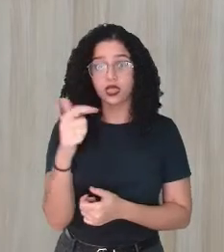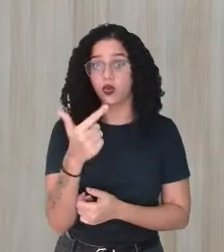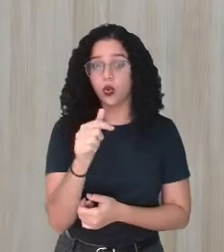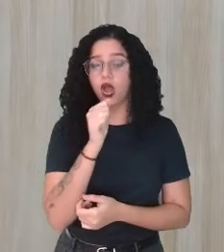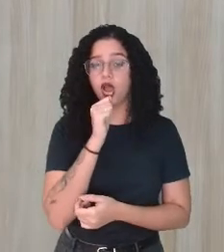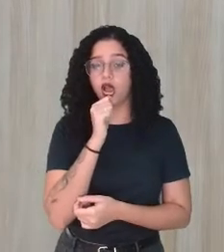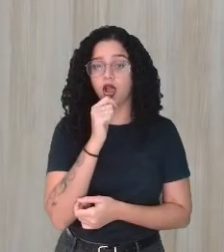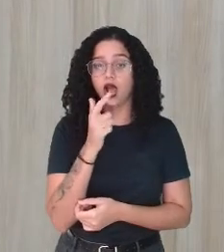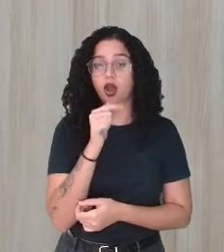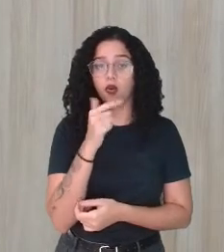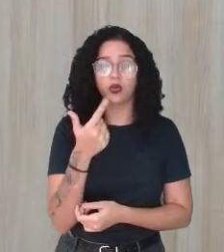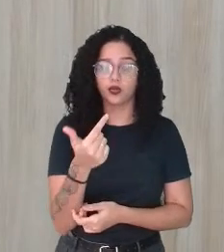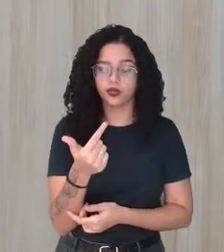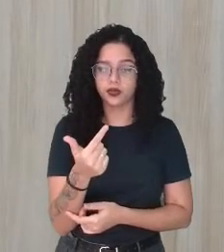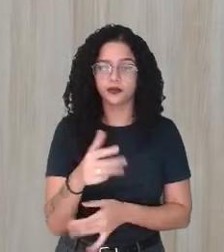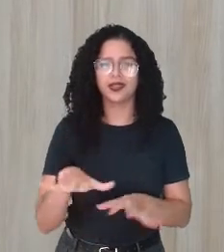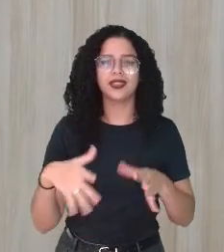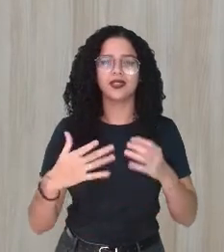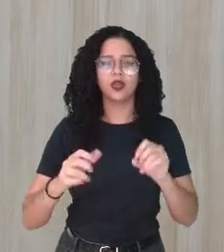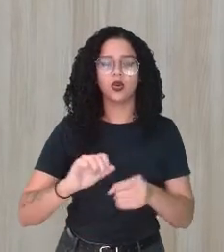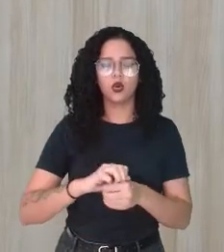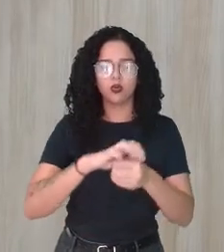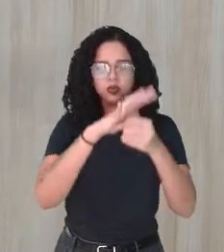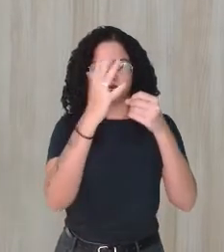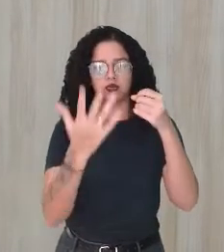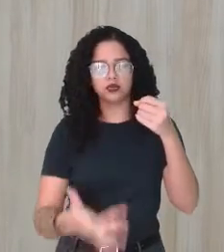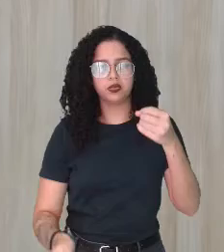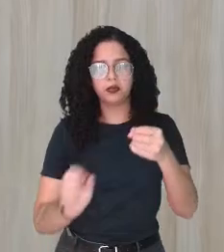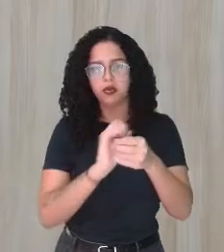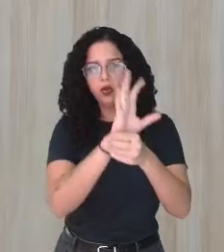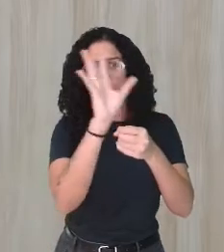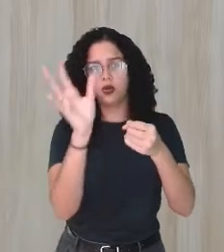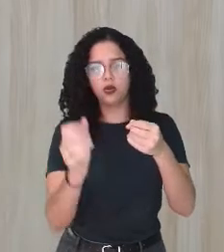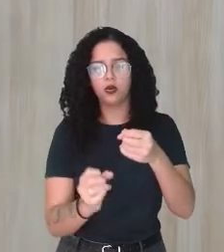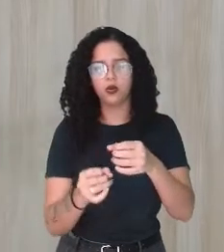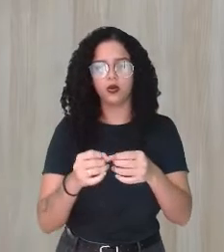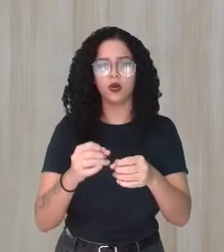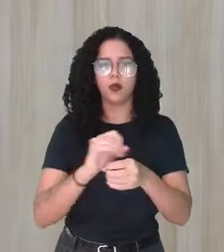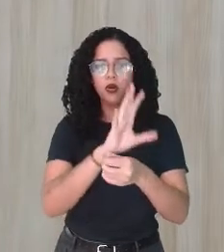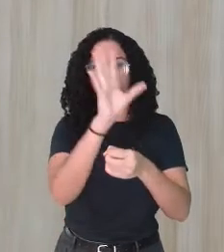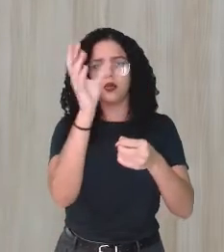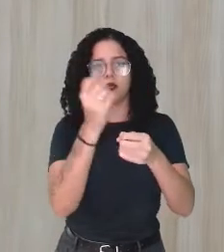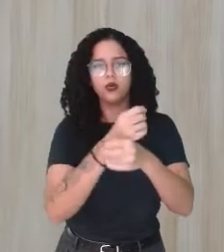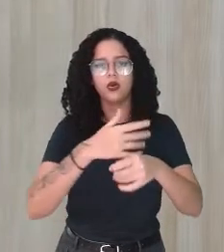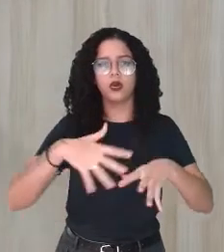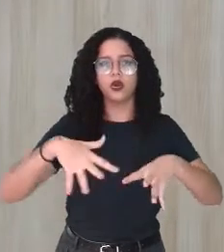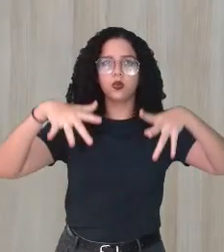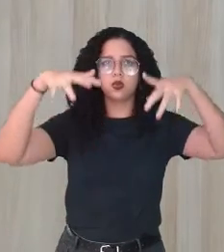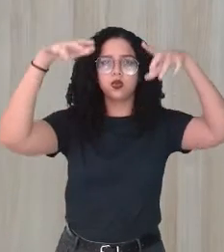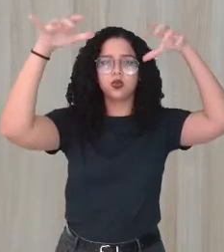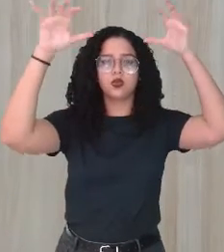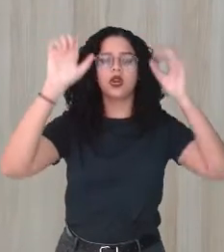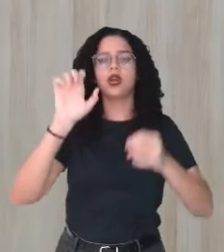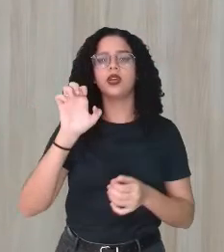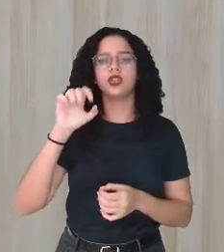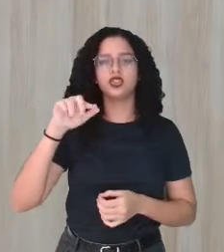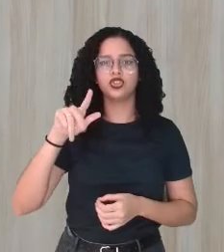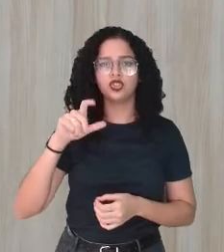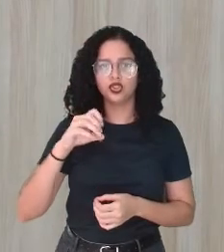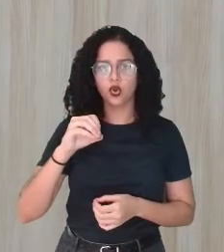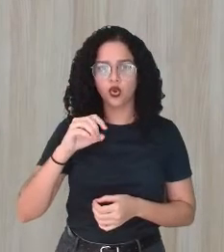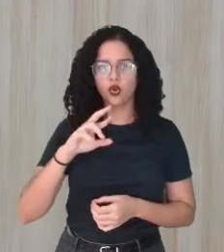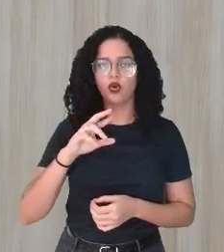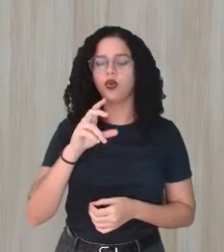ainda. Então, o vulcão lá, ó, soltando lava, um monte de fumaça, cheio de enxofre e tudo mais, né?